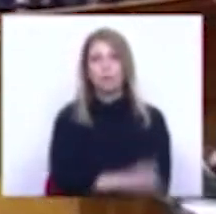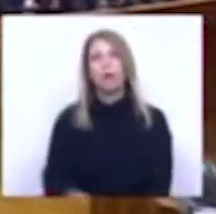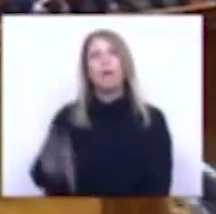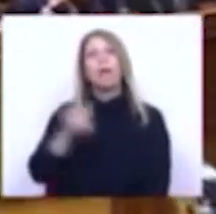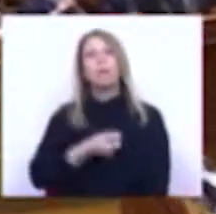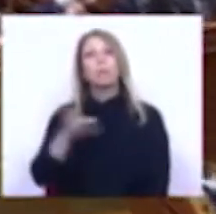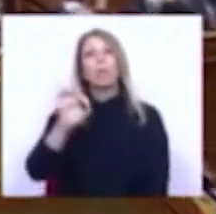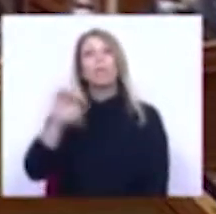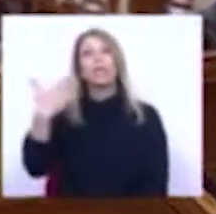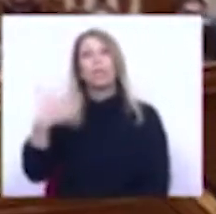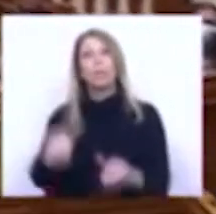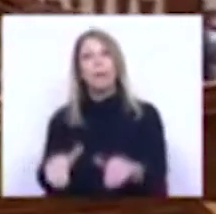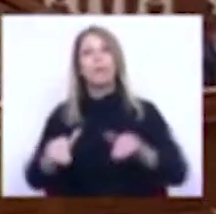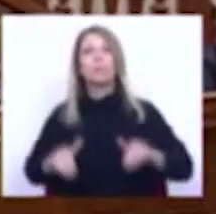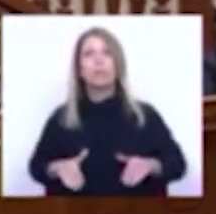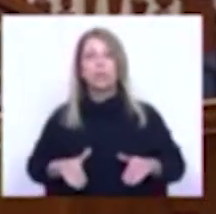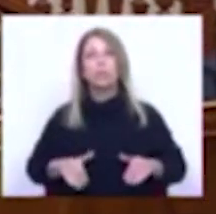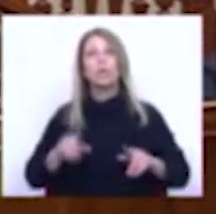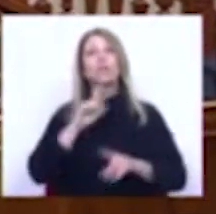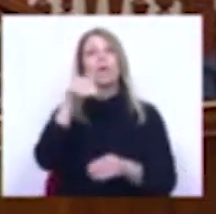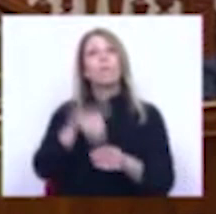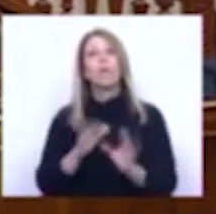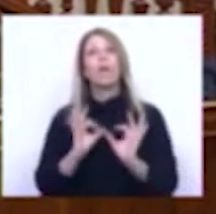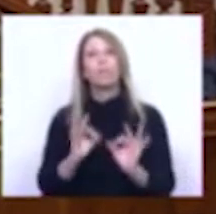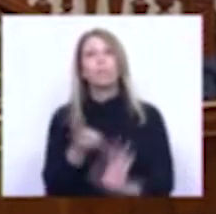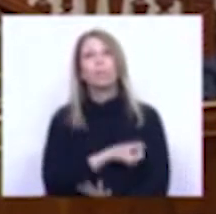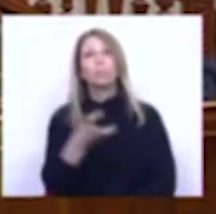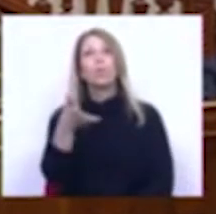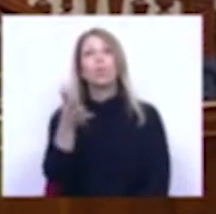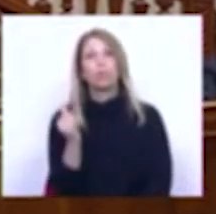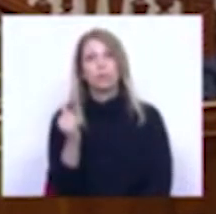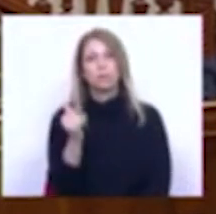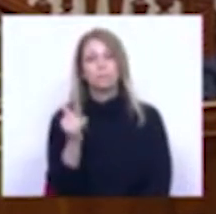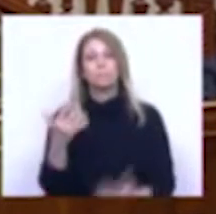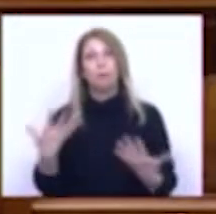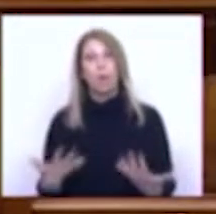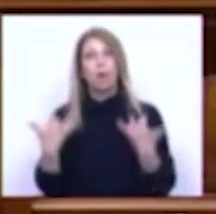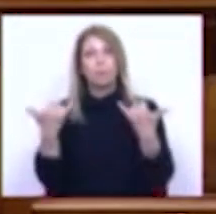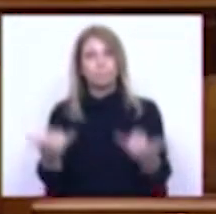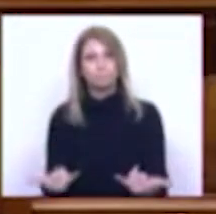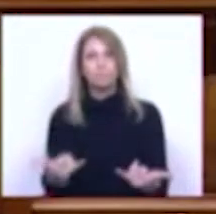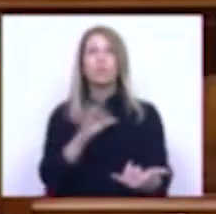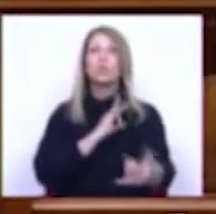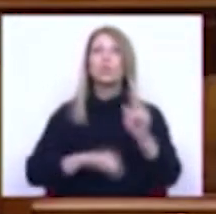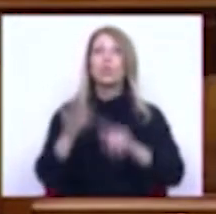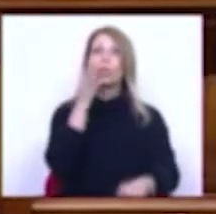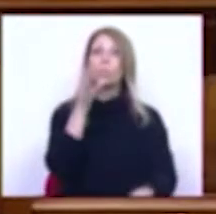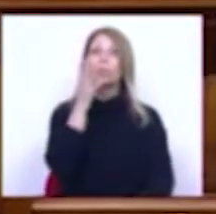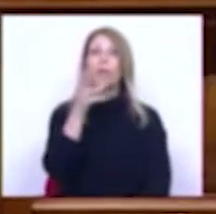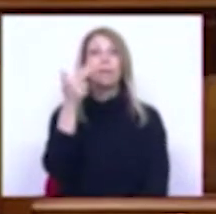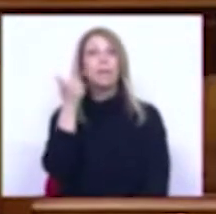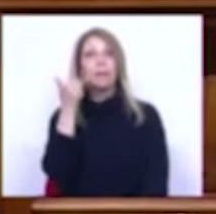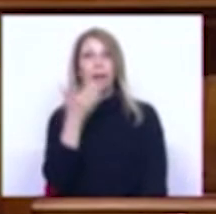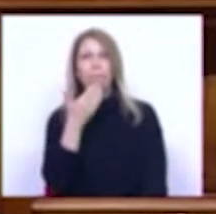81 abstenções e 12 votos a favor. Passo agora, Sr. Deputado André Ventura,